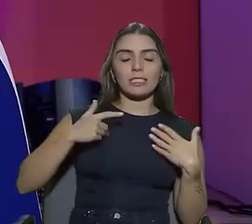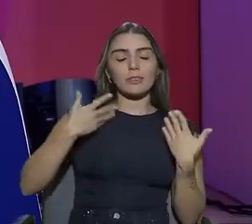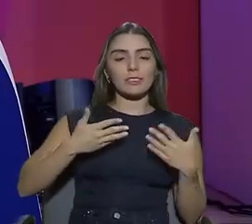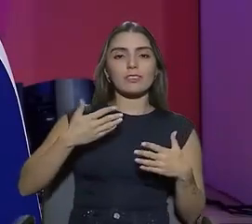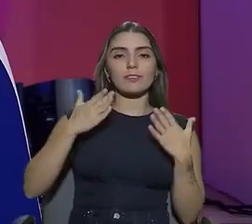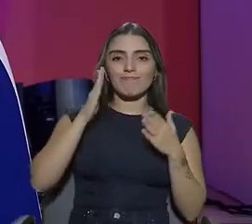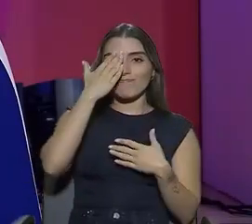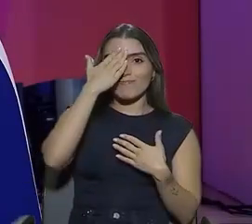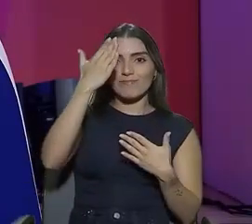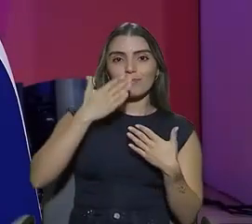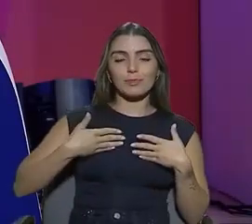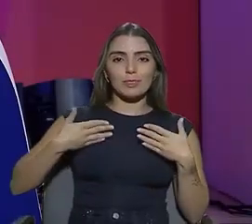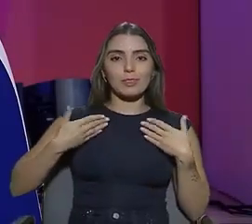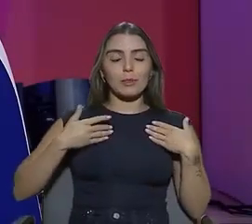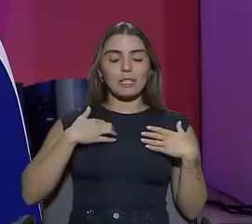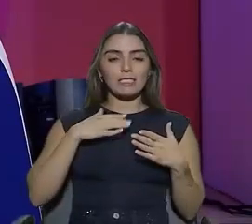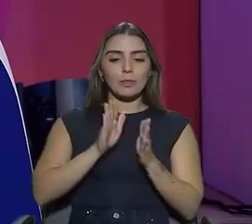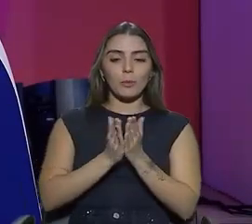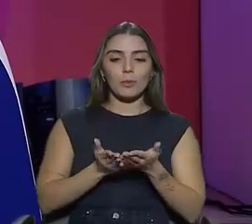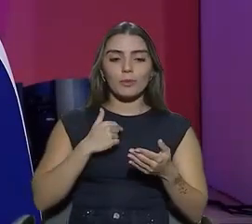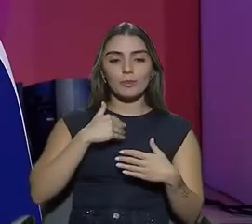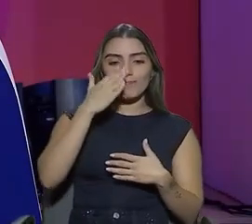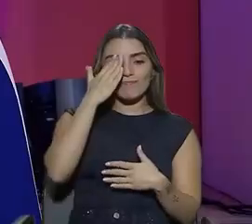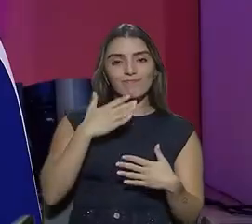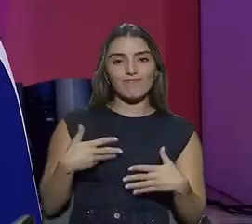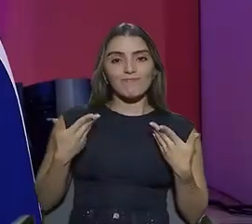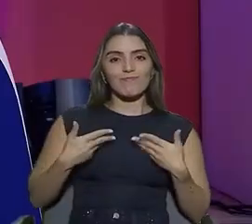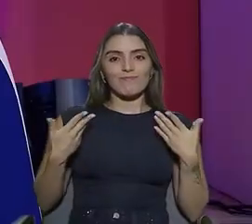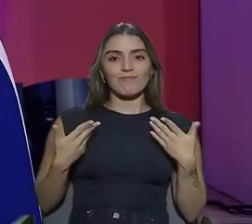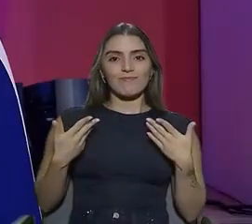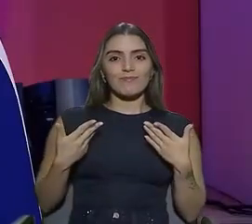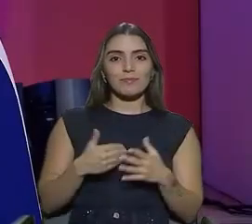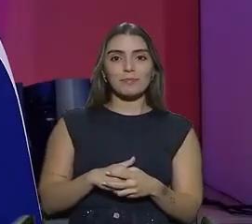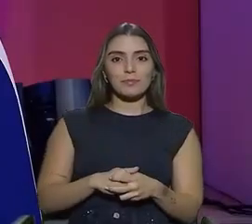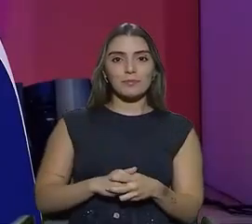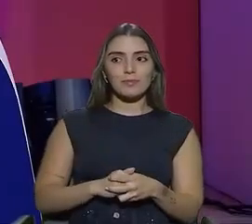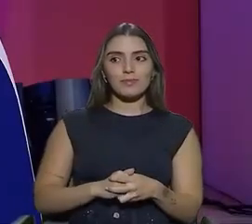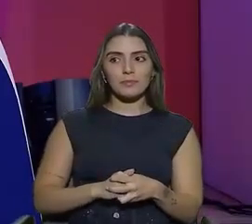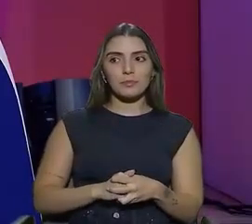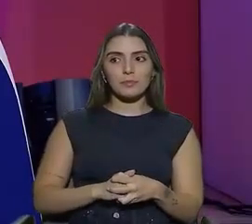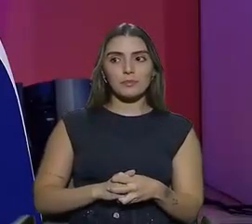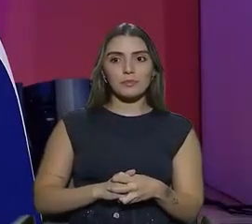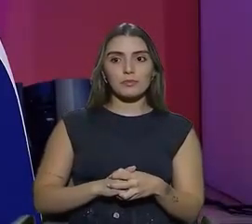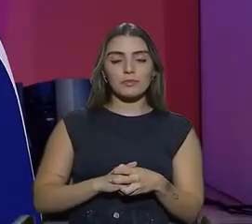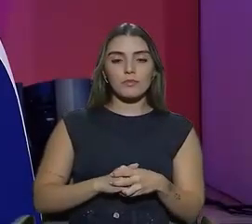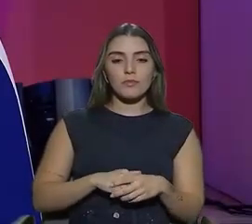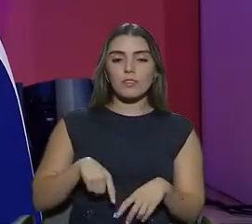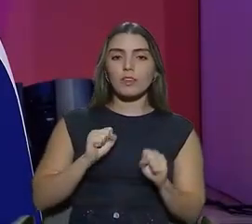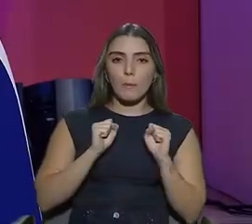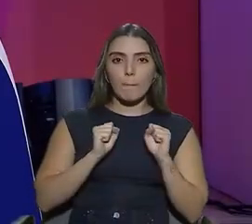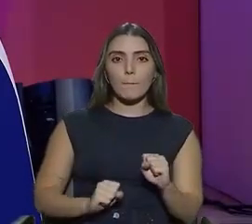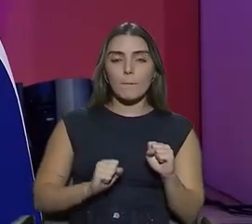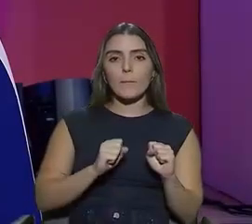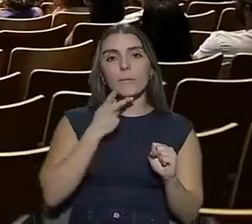muita alegria e um espaço, Geni, onde eu pude, de fato, falar de uma circularidade que